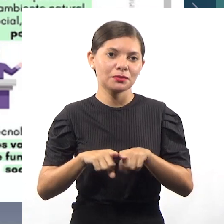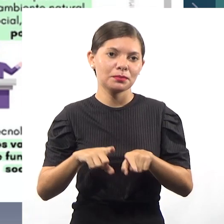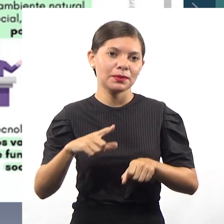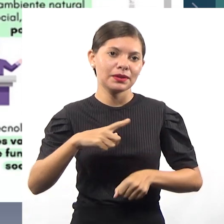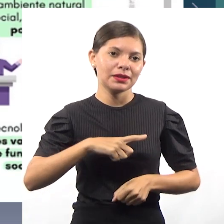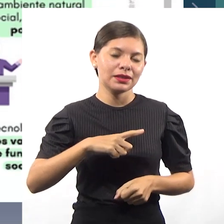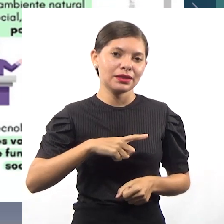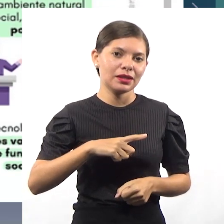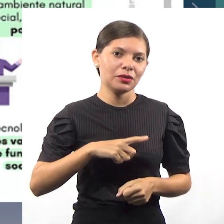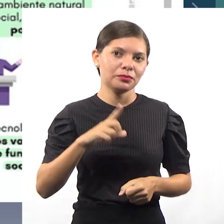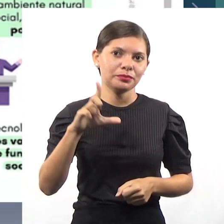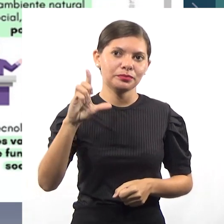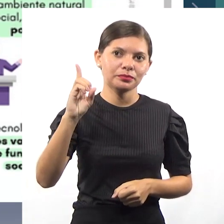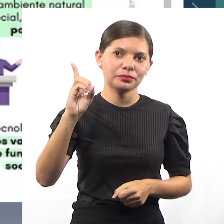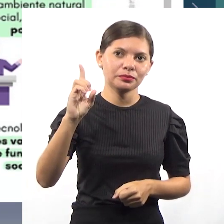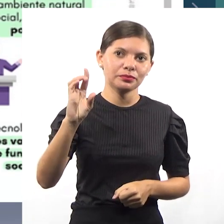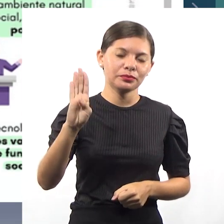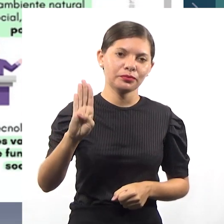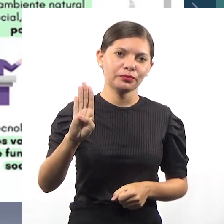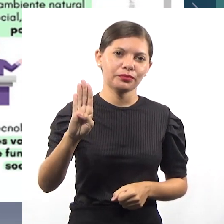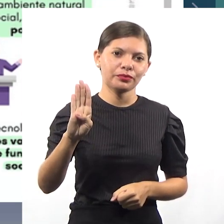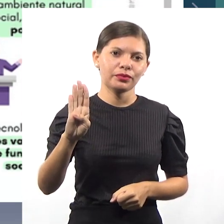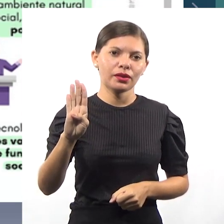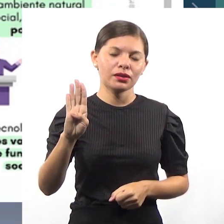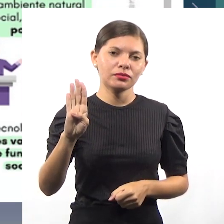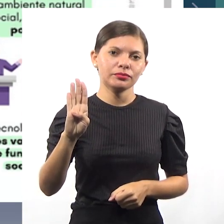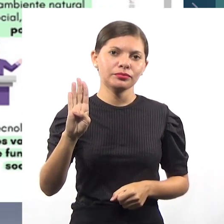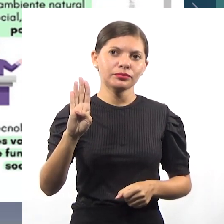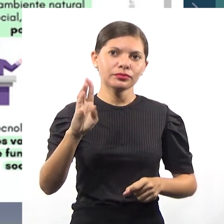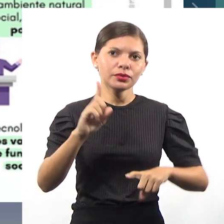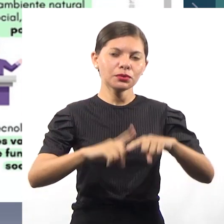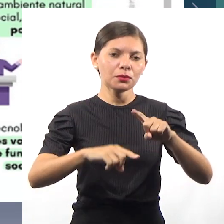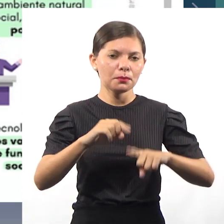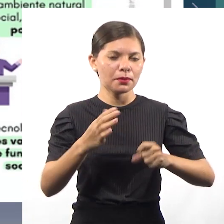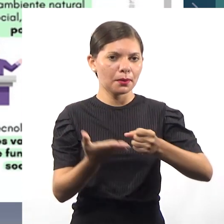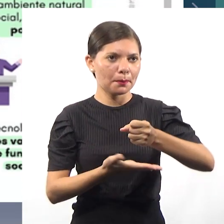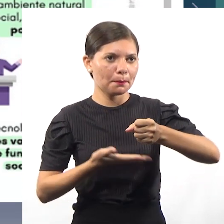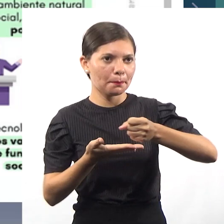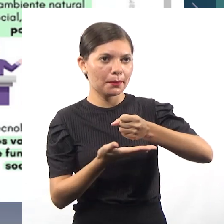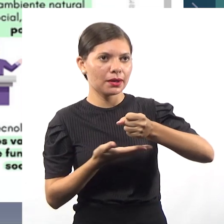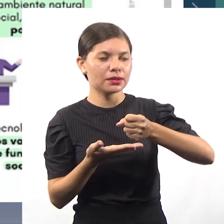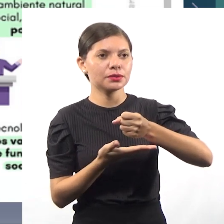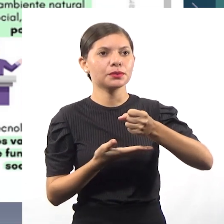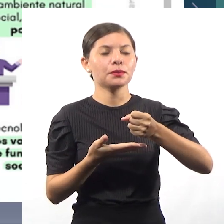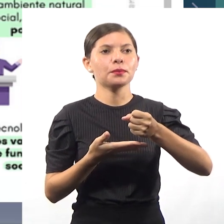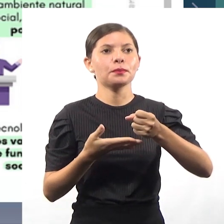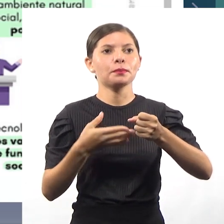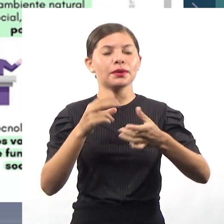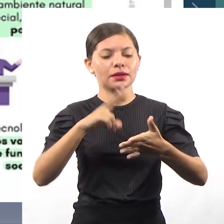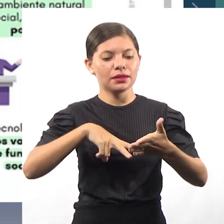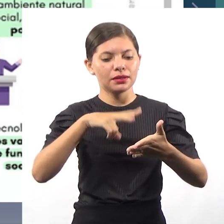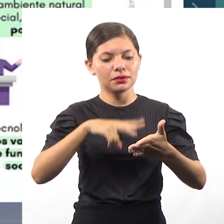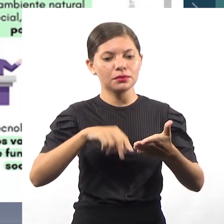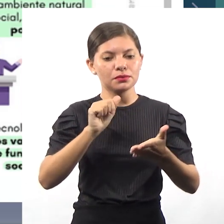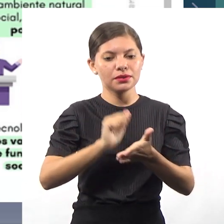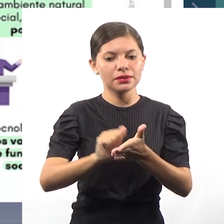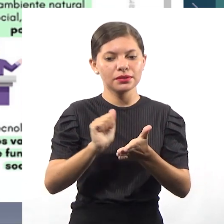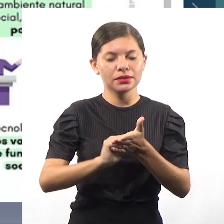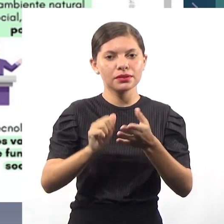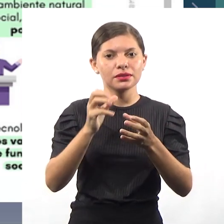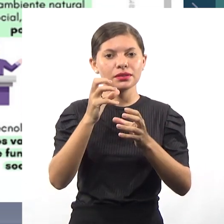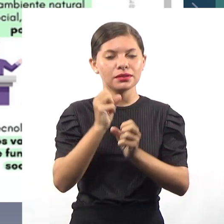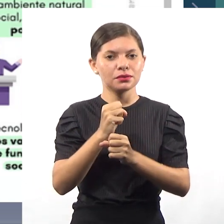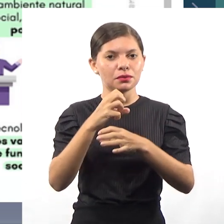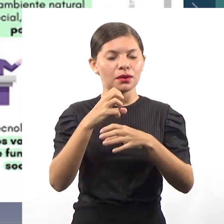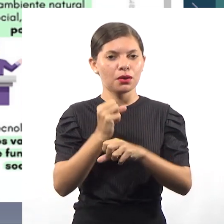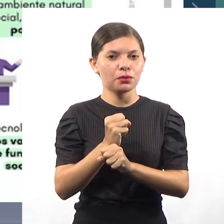nós temos previstos pela LDB os meios básicos para o pleno domínio da leitura, da escrita e do